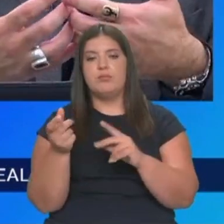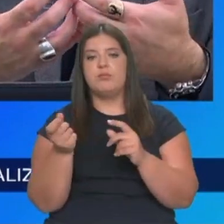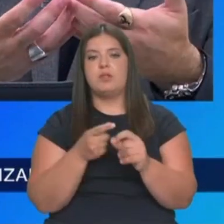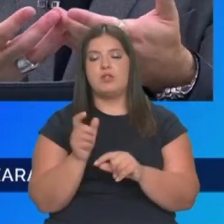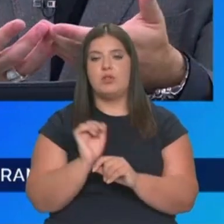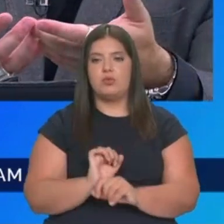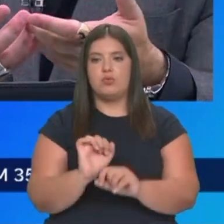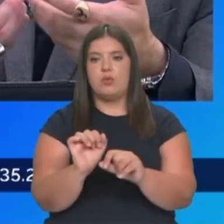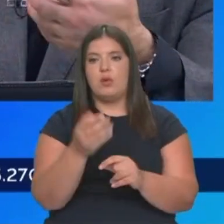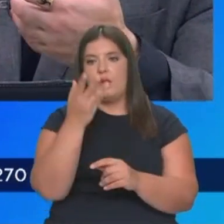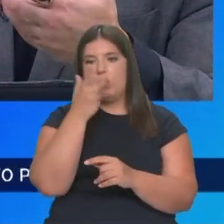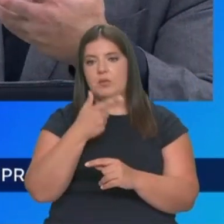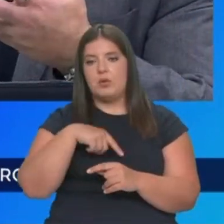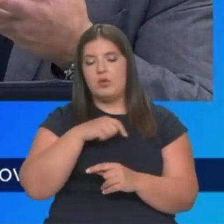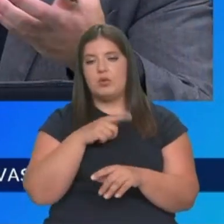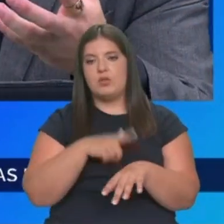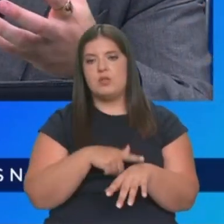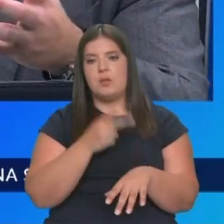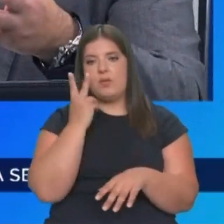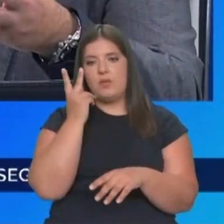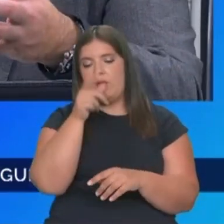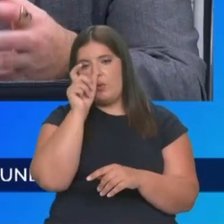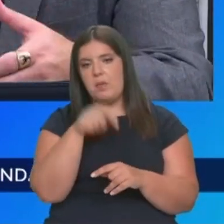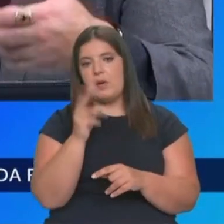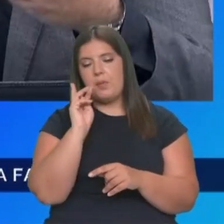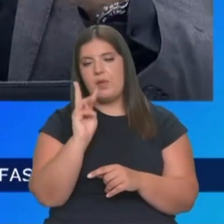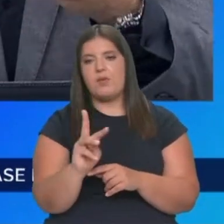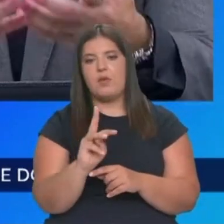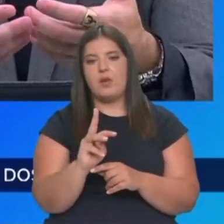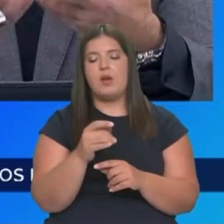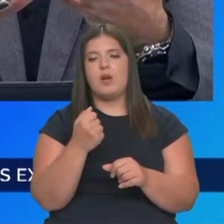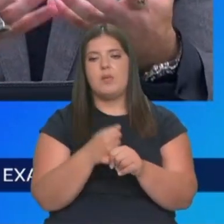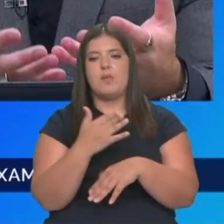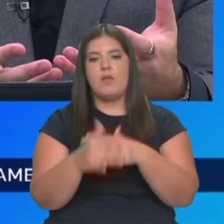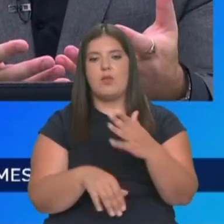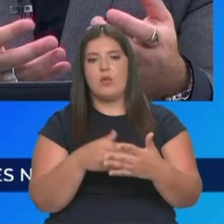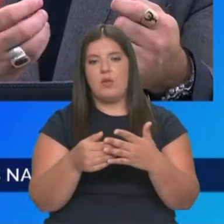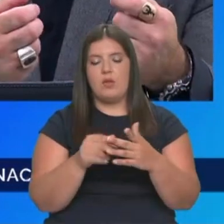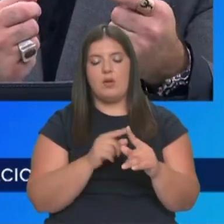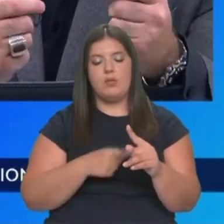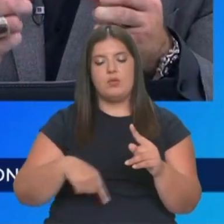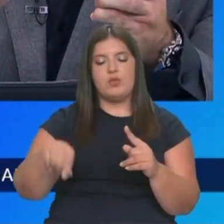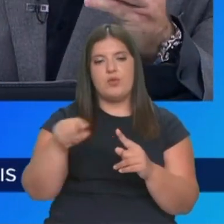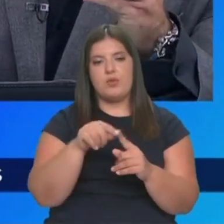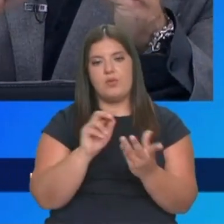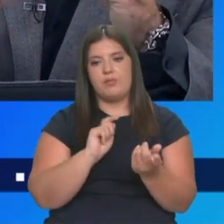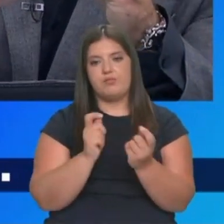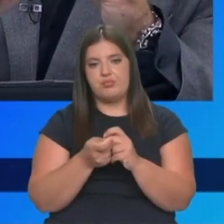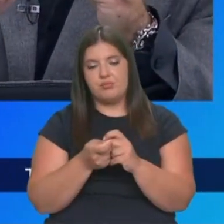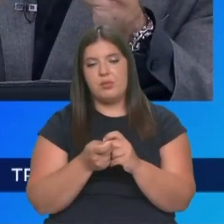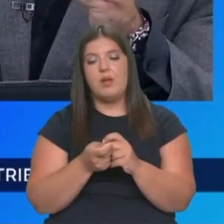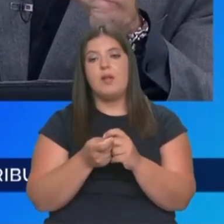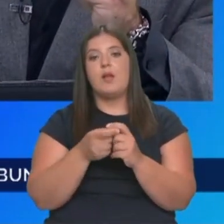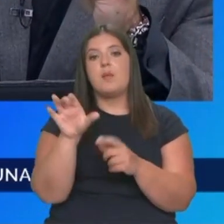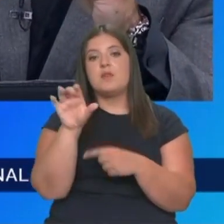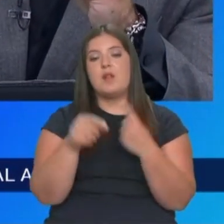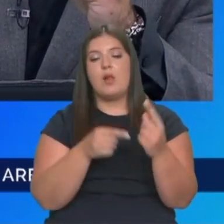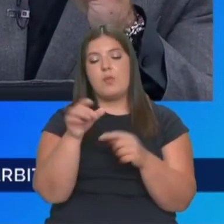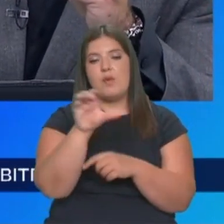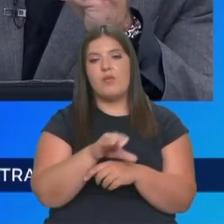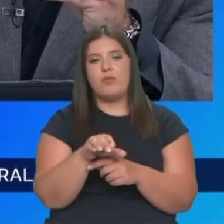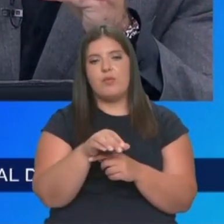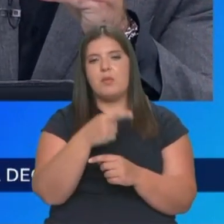e, infelizmente, nós não temos tempo de vida humana para ver como é que vai decorrer esta circularização da órbita. Mas, de qualquer forma, é muito